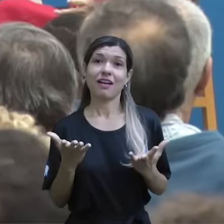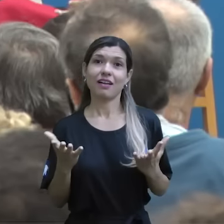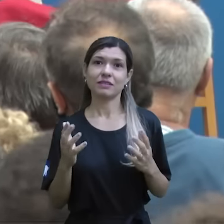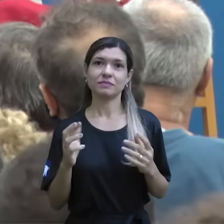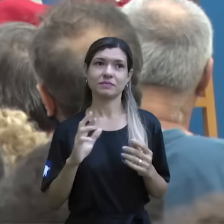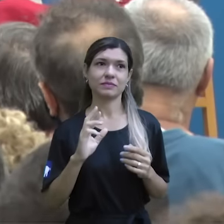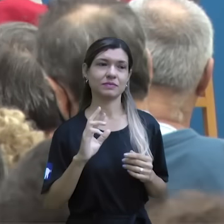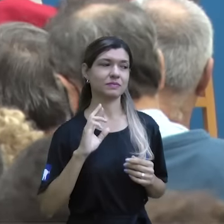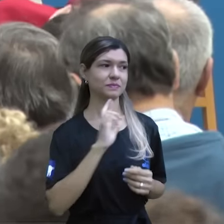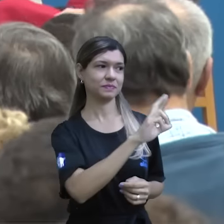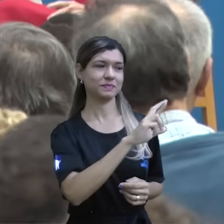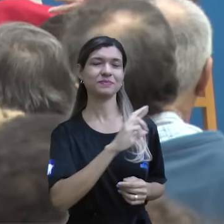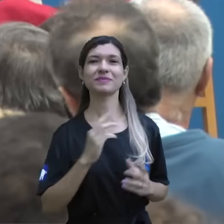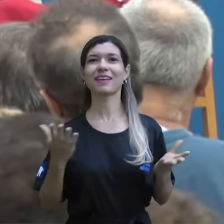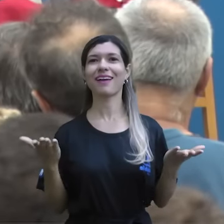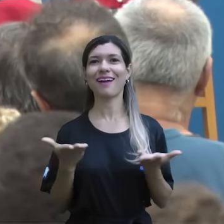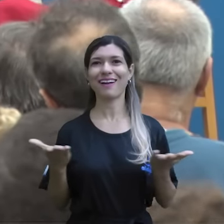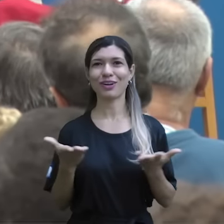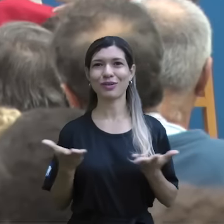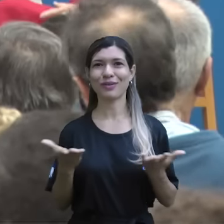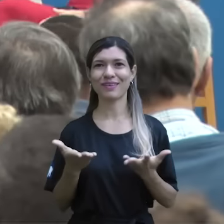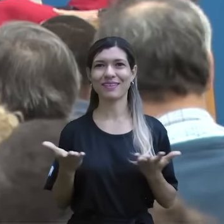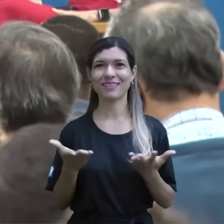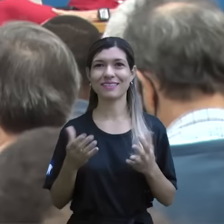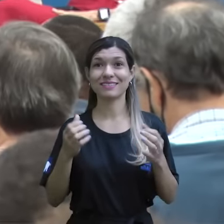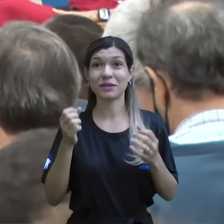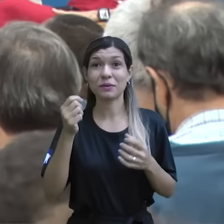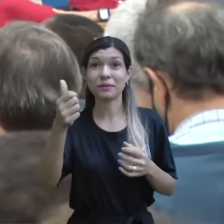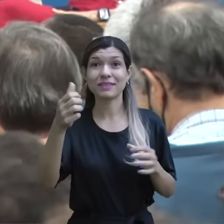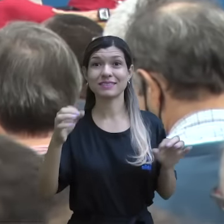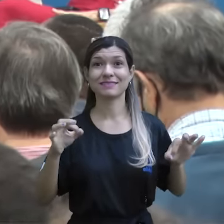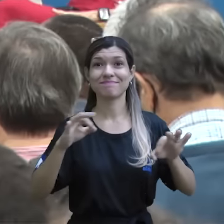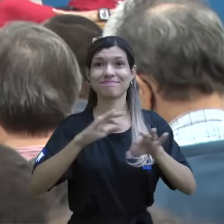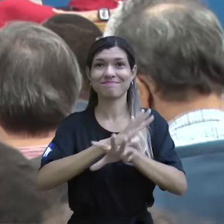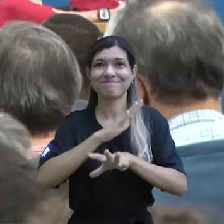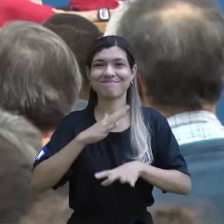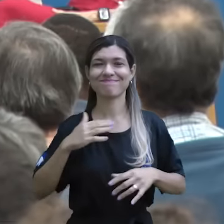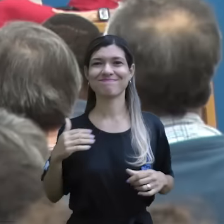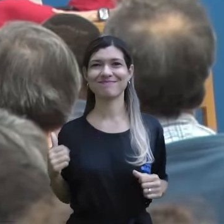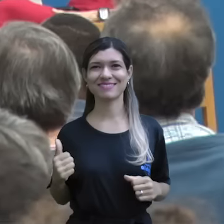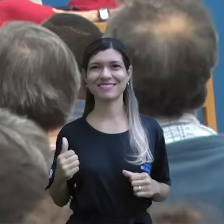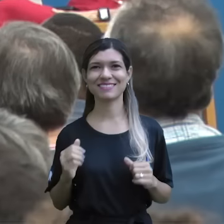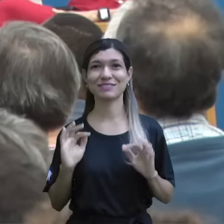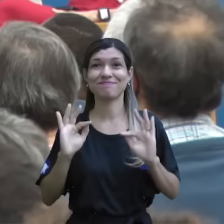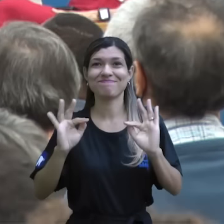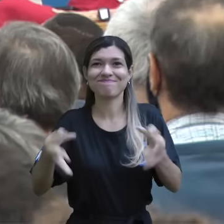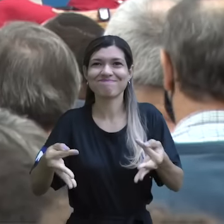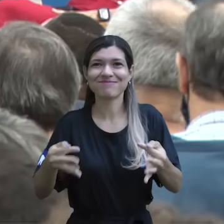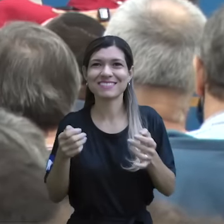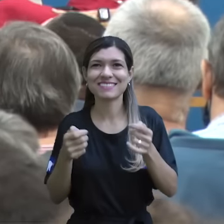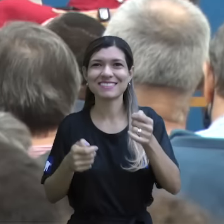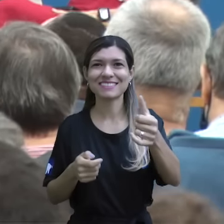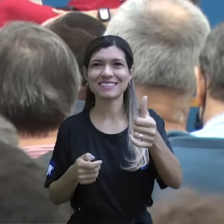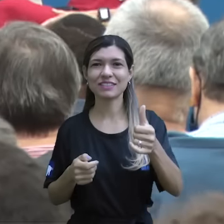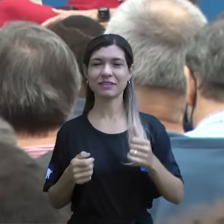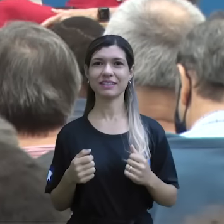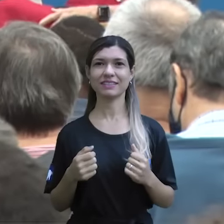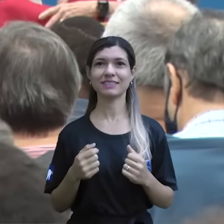ao final e ainda assim, querer... Não, e eu fico pensando, isso valia assim, um seminário sobre Lima, sabe?